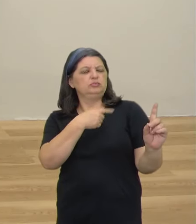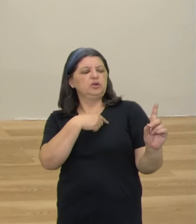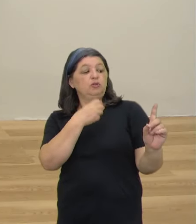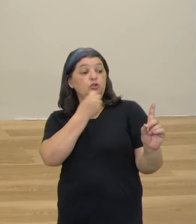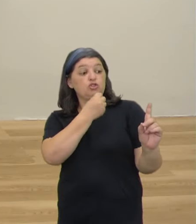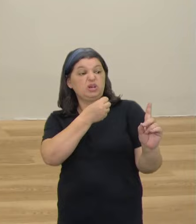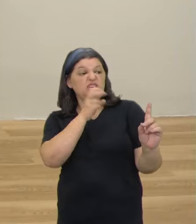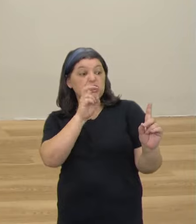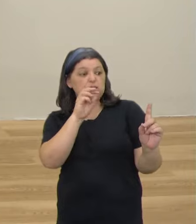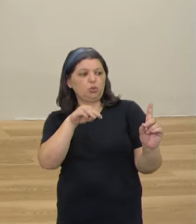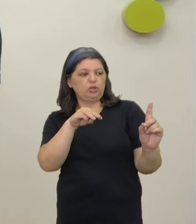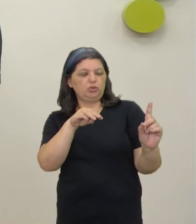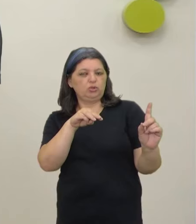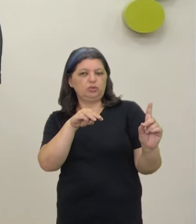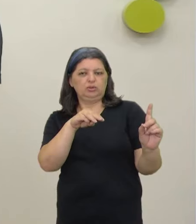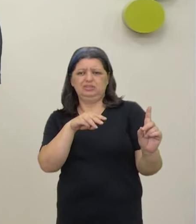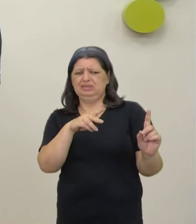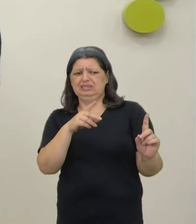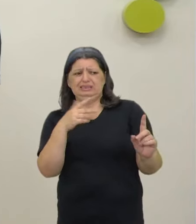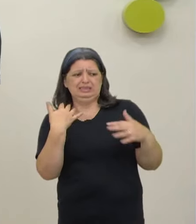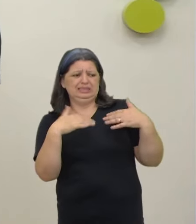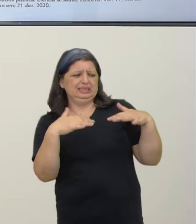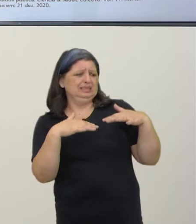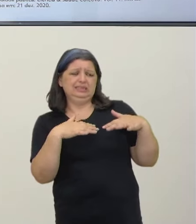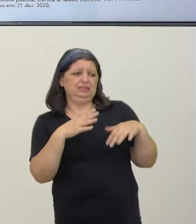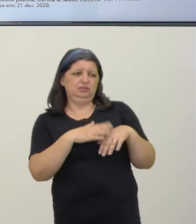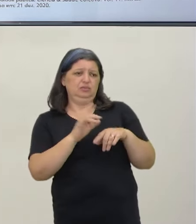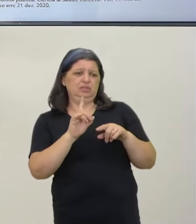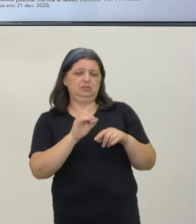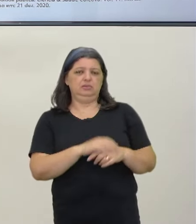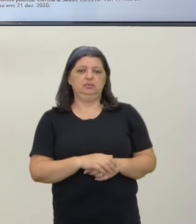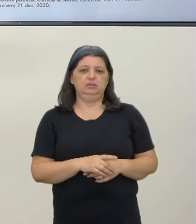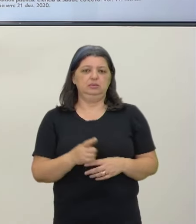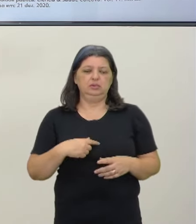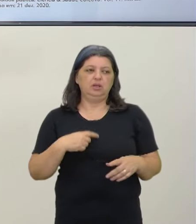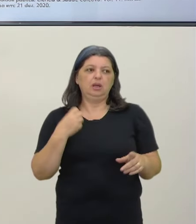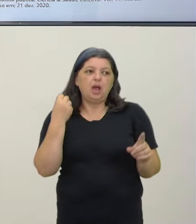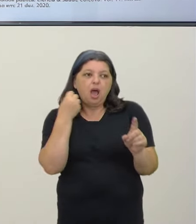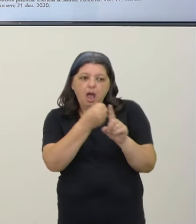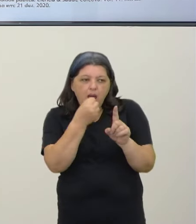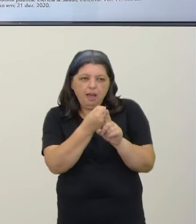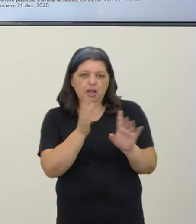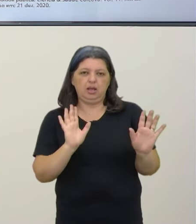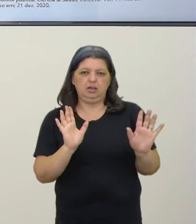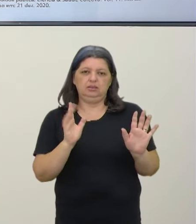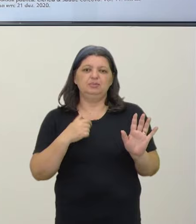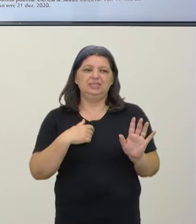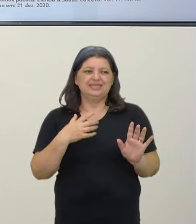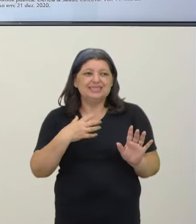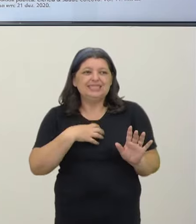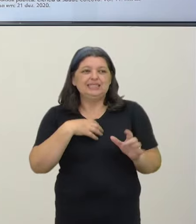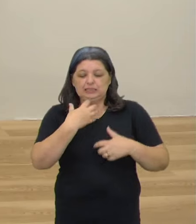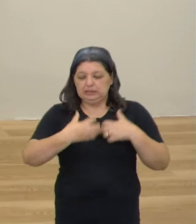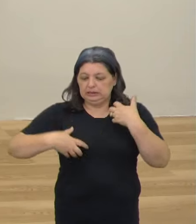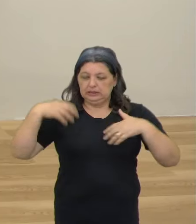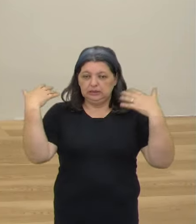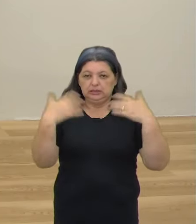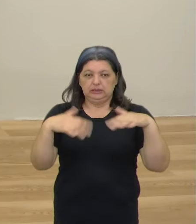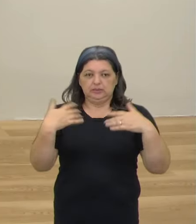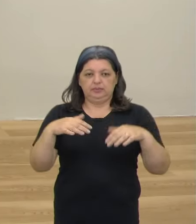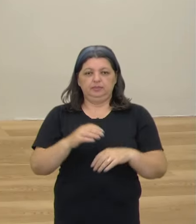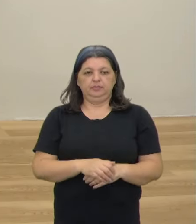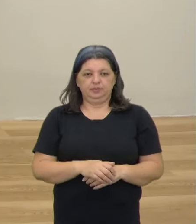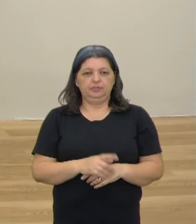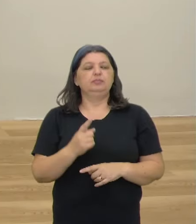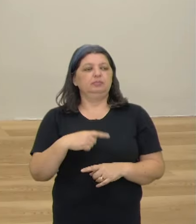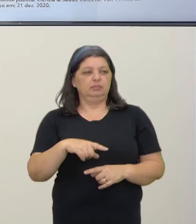5 minutos. Não, faça isso, pelo amor de Deus. Eu nem bati nele, mas a sensação é de angústia. Sim. Então, ele também